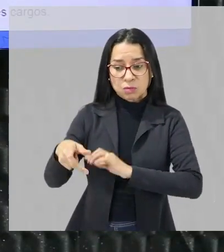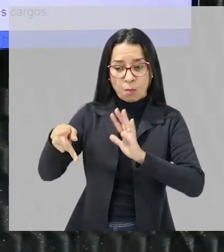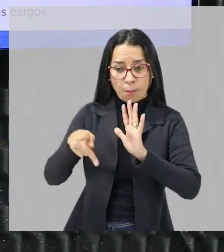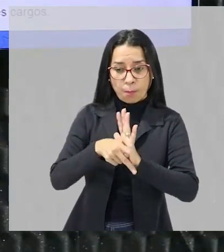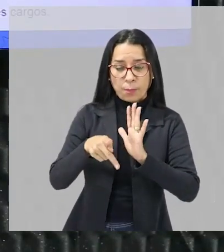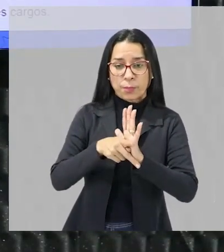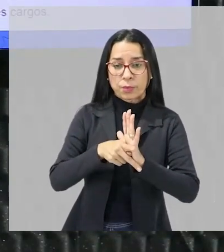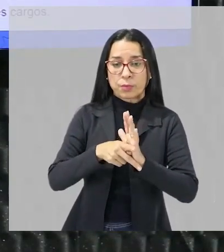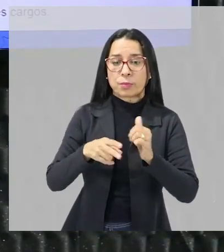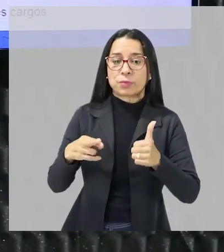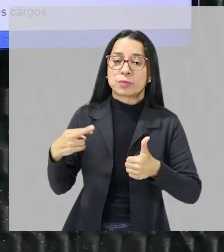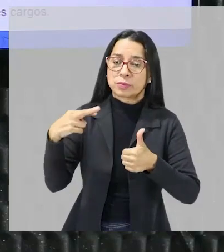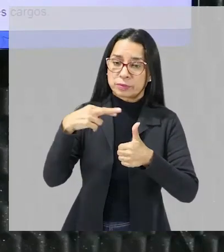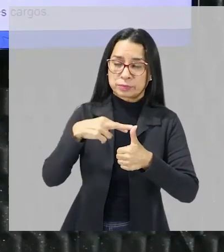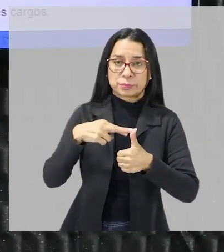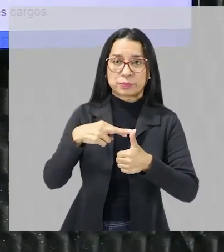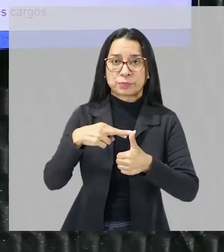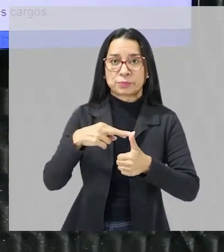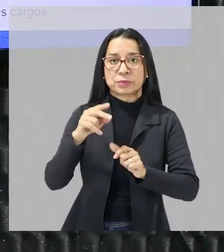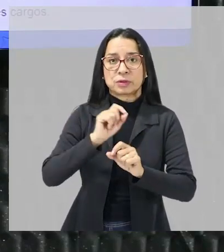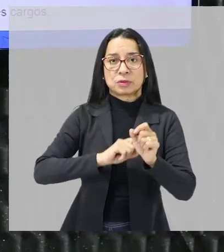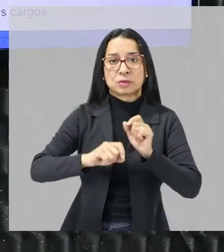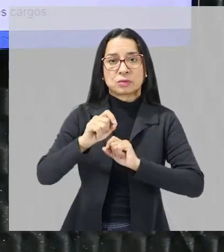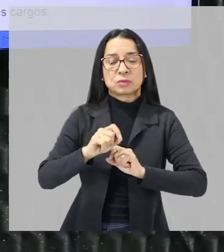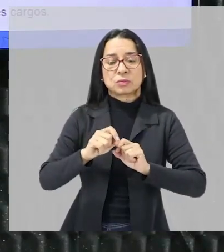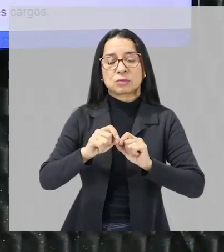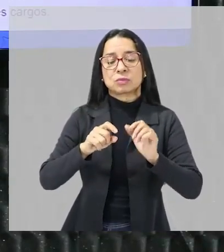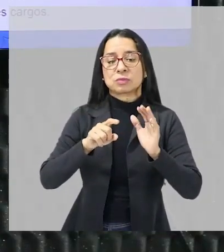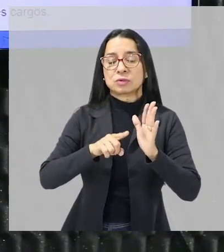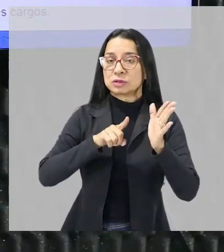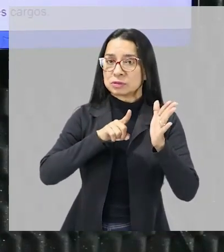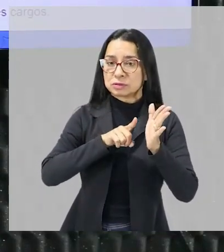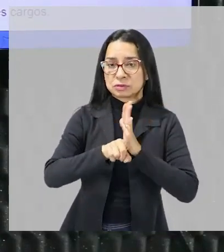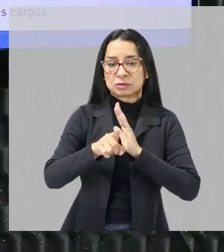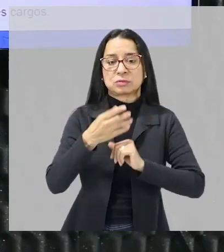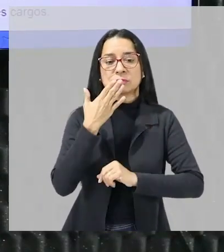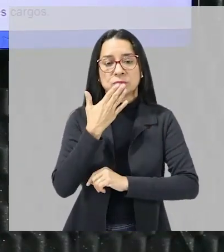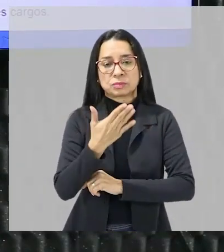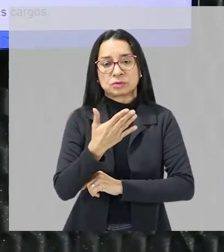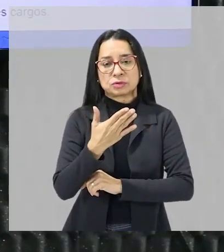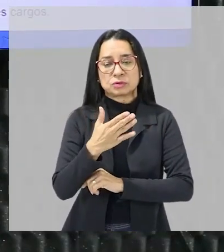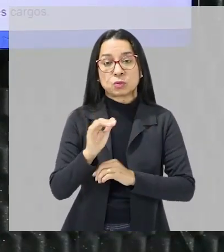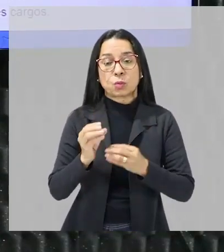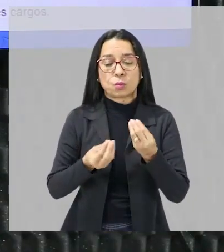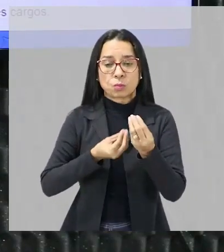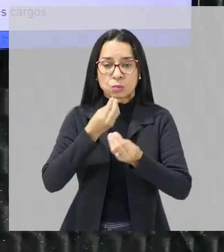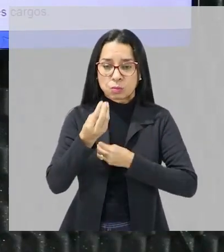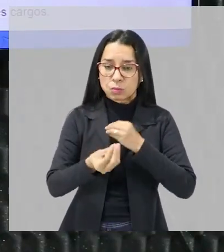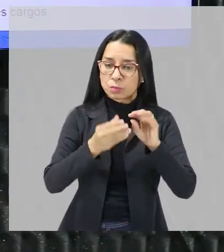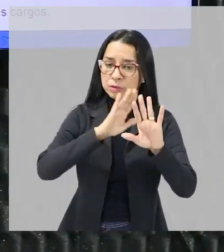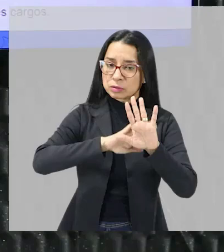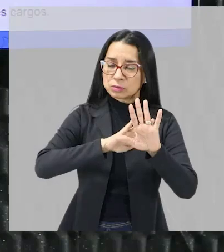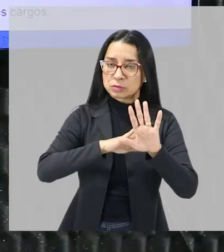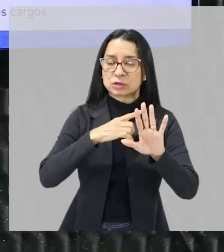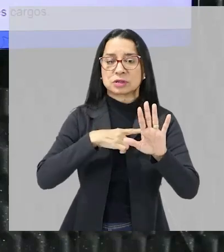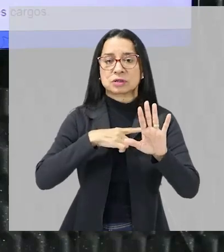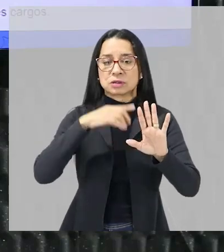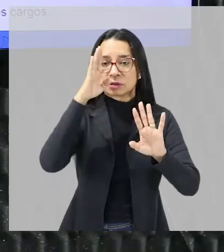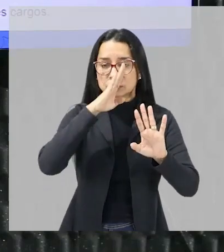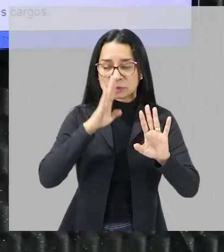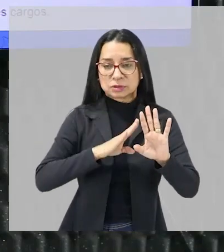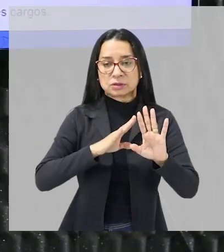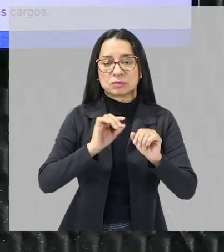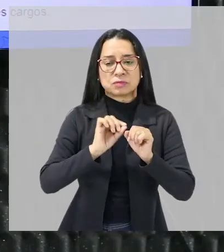questão está te pedindo. De que forma ou qual ideologia existe no Brasil que faz com que a prática política